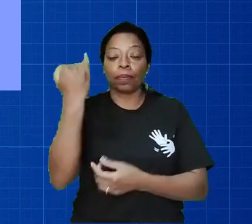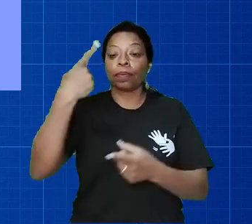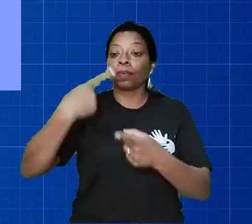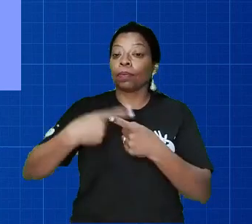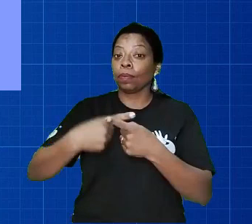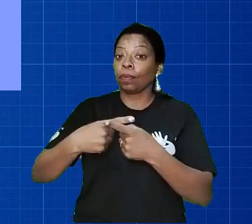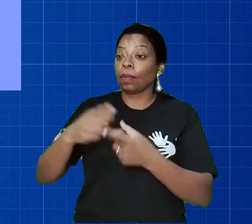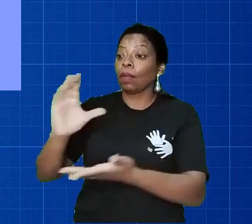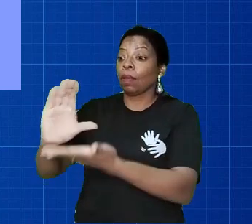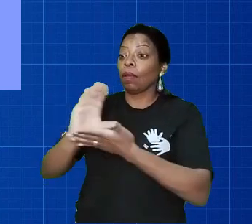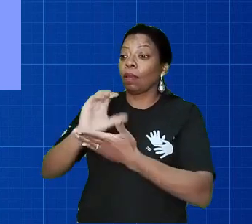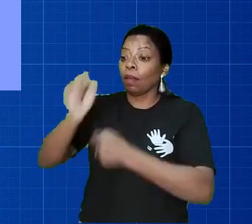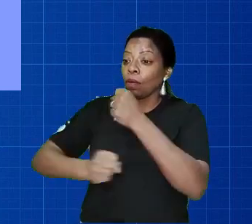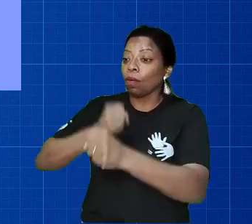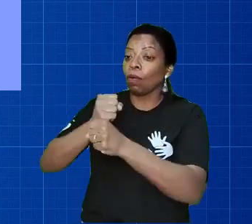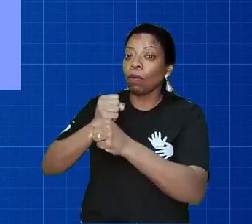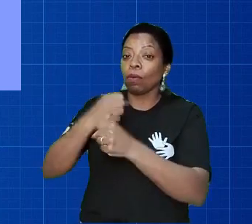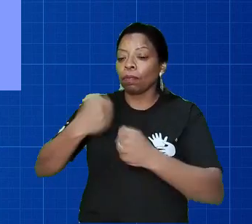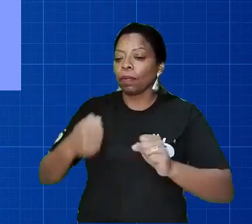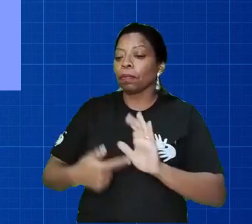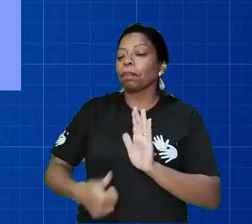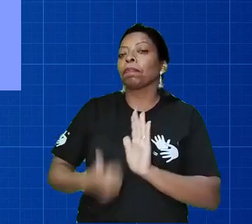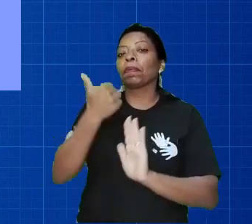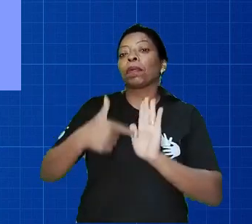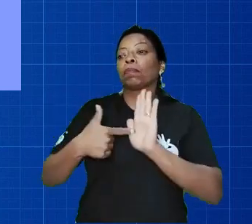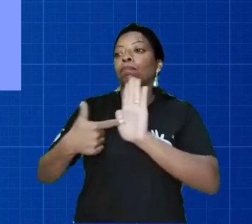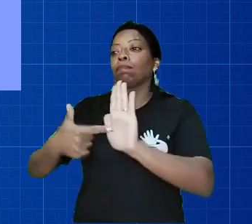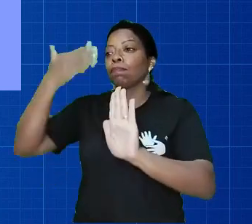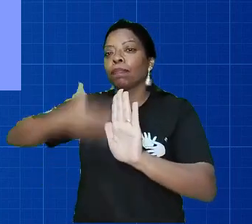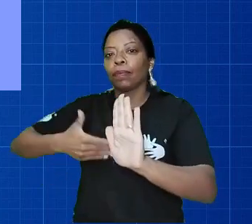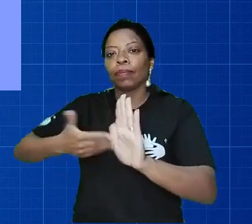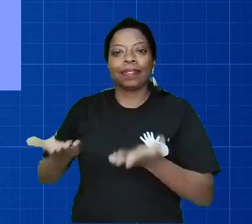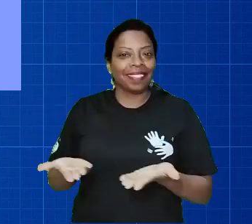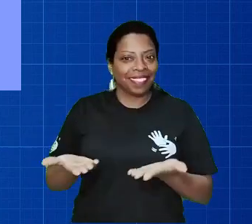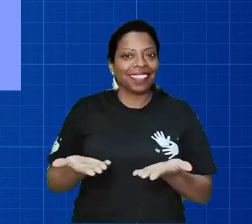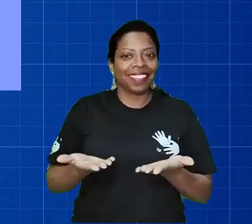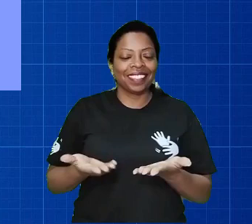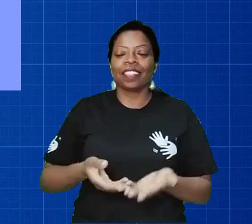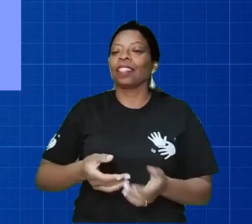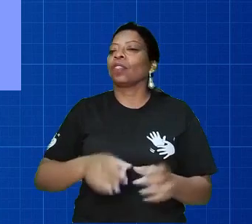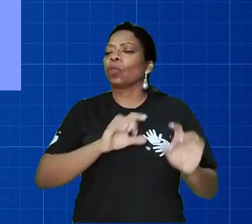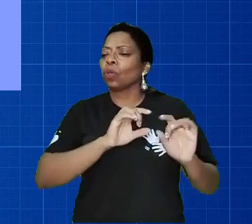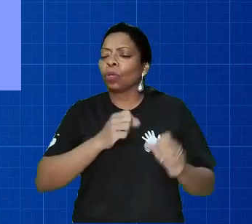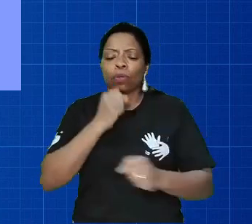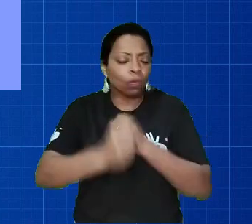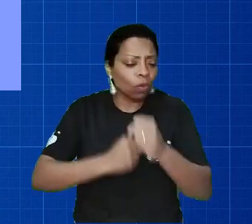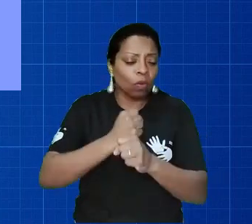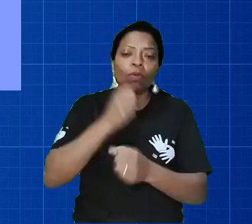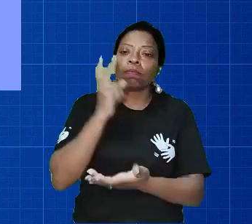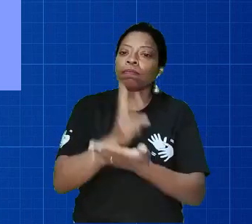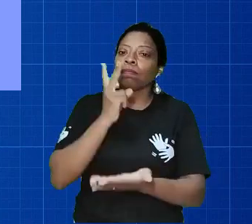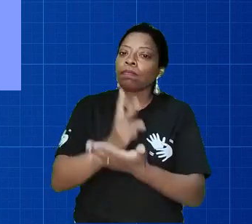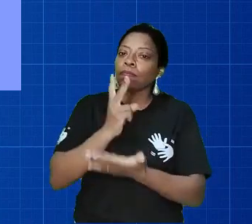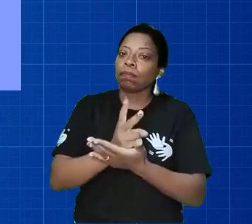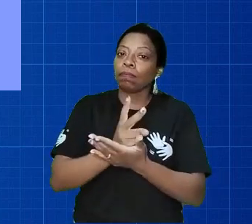federais. A prestação de contas ela deverá ocorrer anualmente, no período de 1º